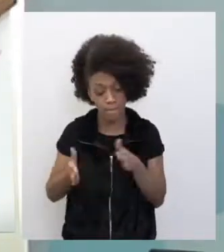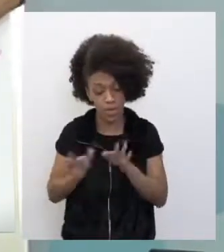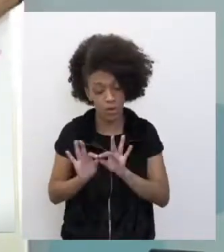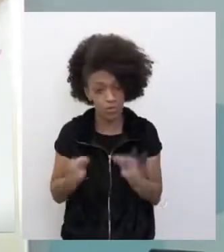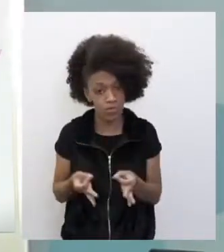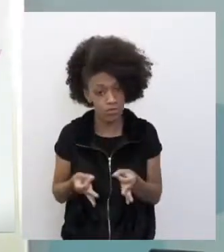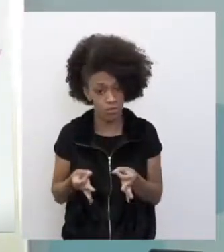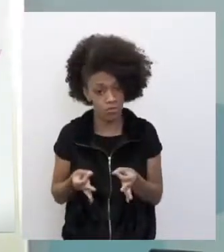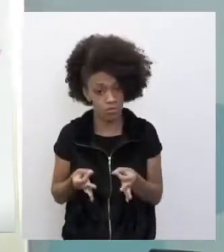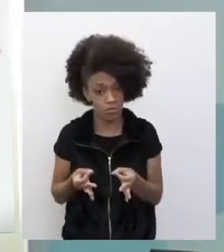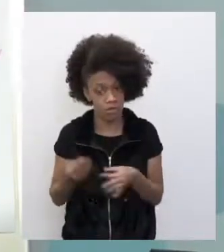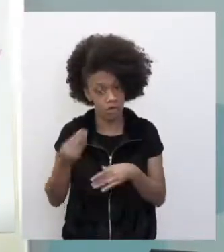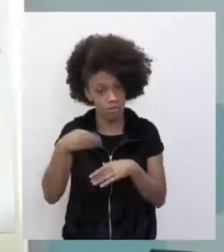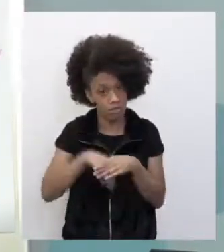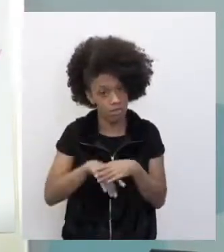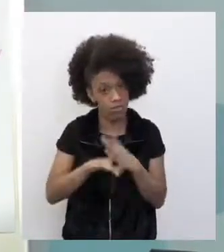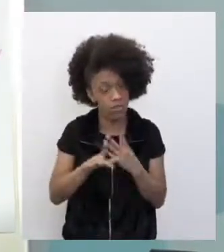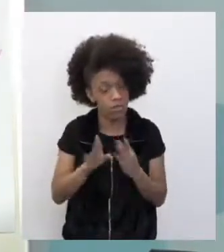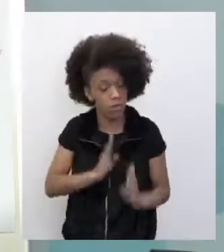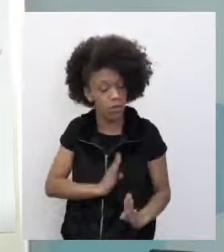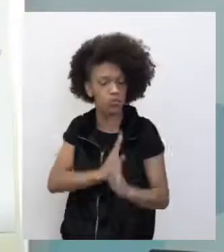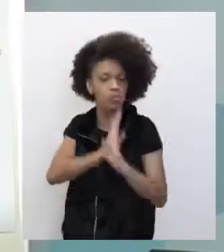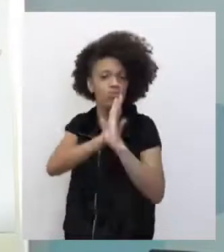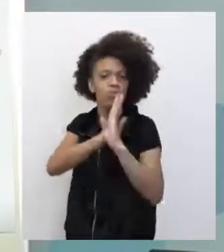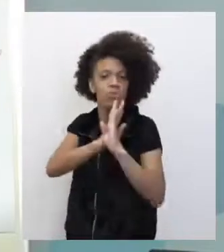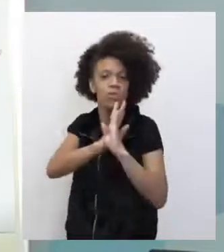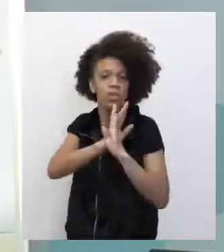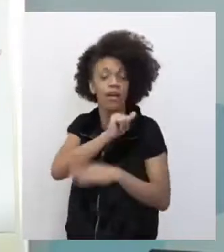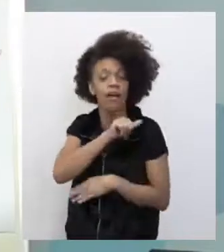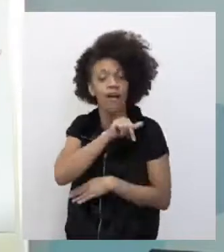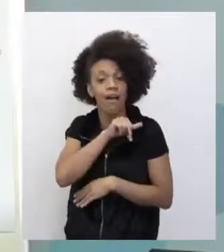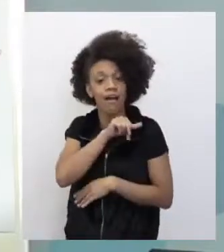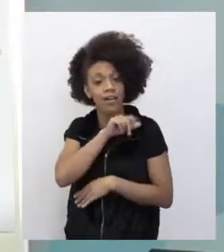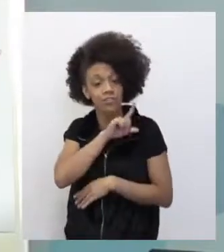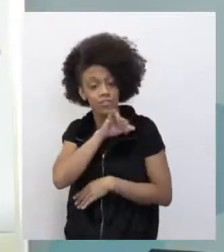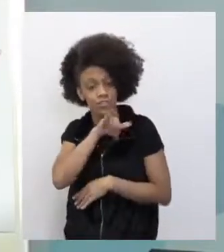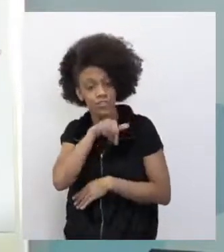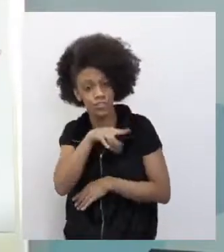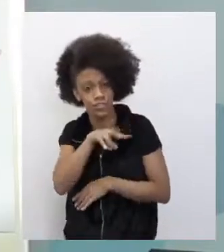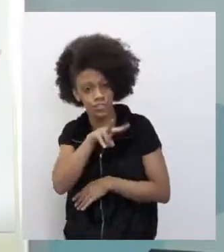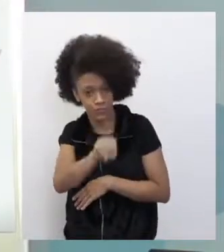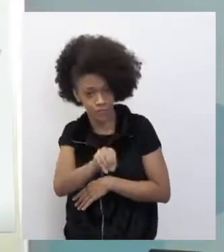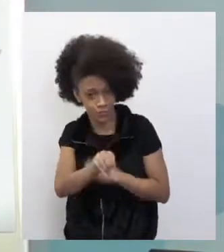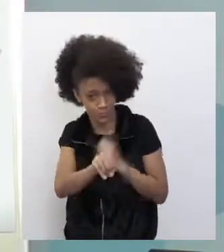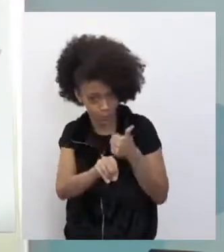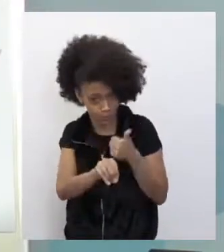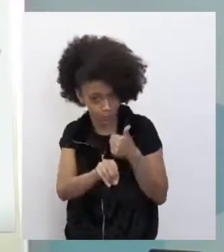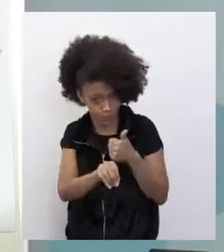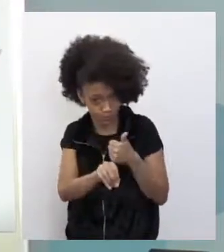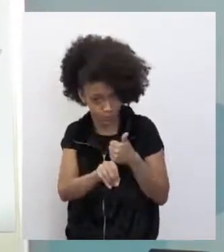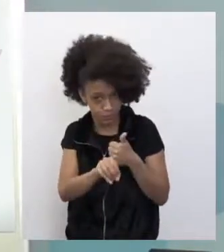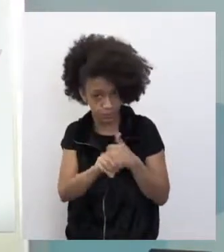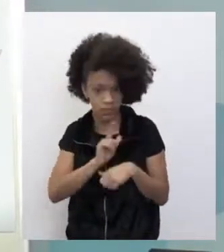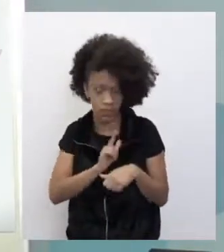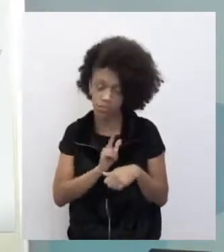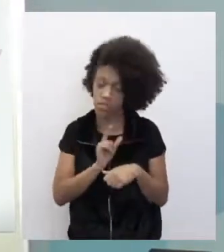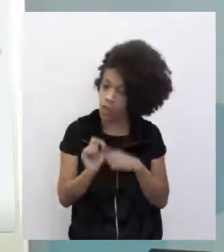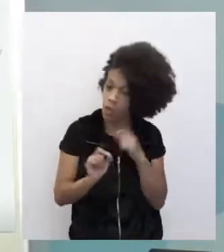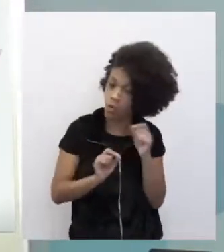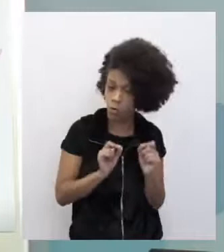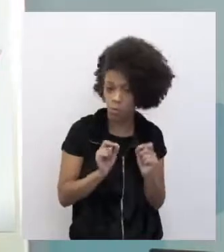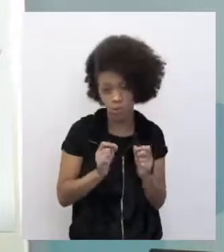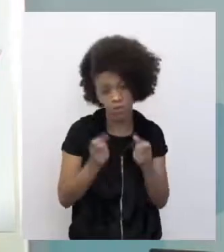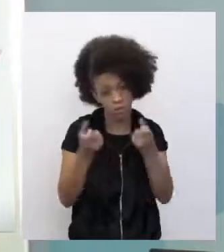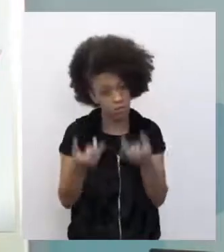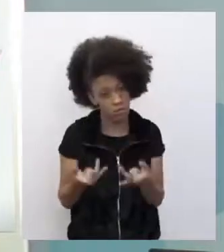do período simples, eu achei um adjetivo. Tchananã, isso daqui é um adjetivo, tá bom? Ele vai ter uma função sintática que eu não vou falar